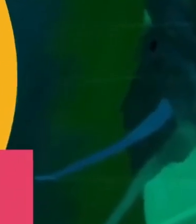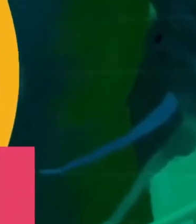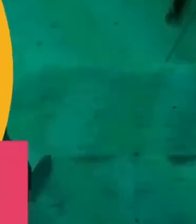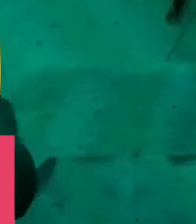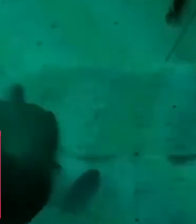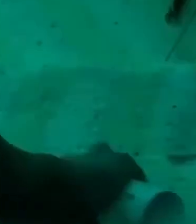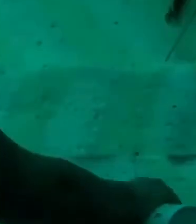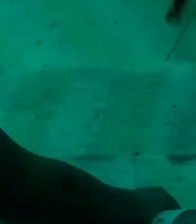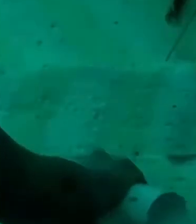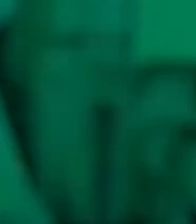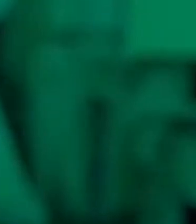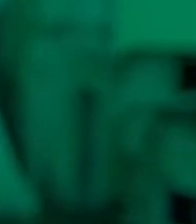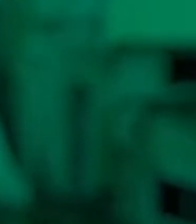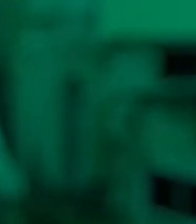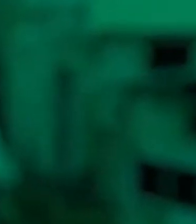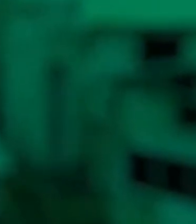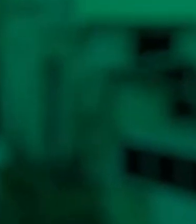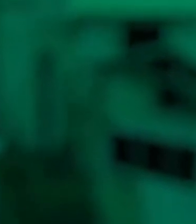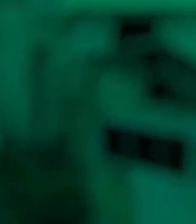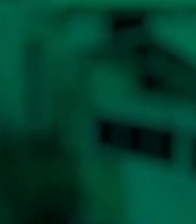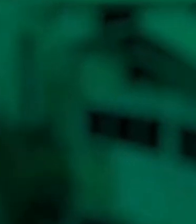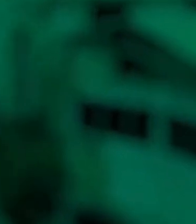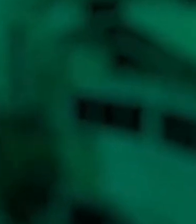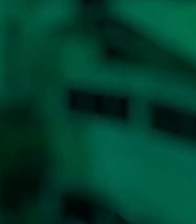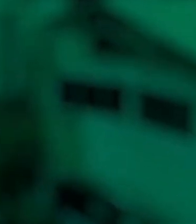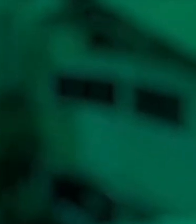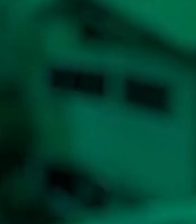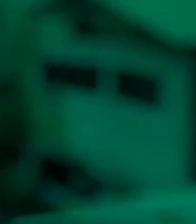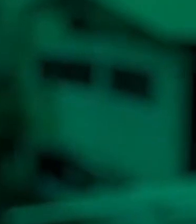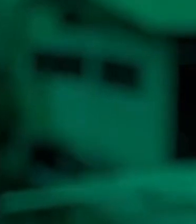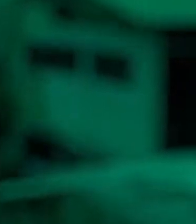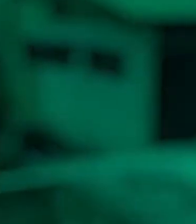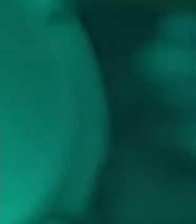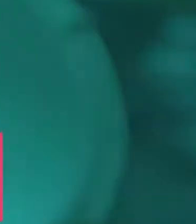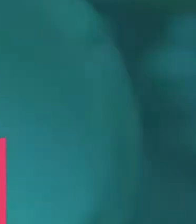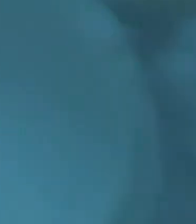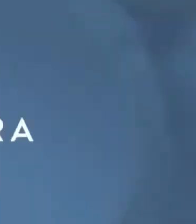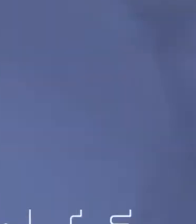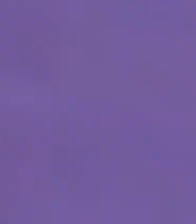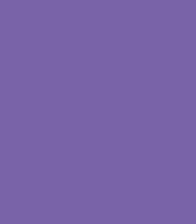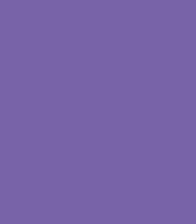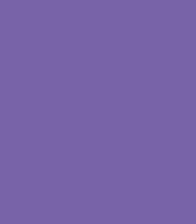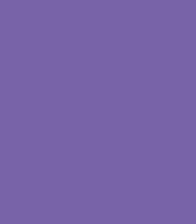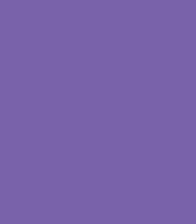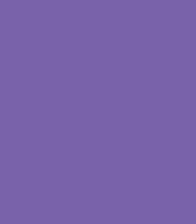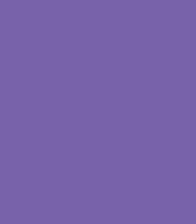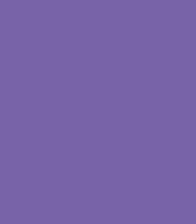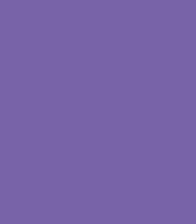Thank you.